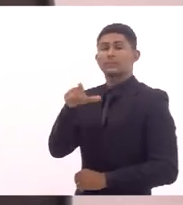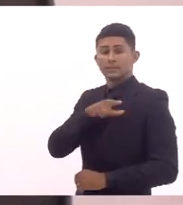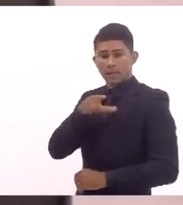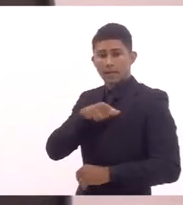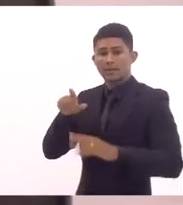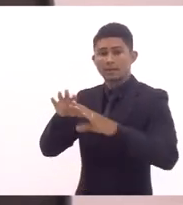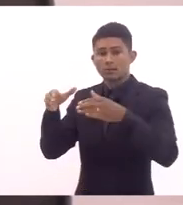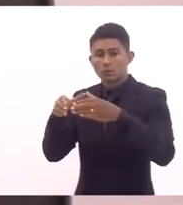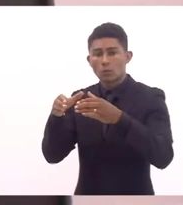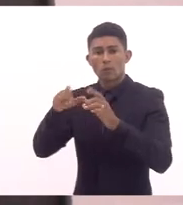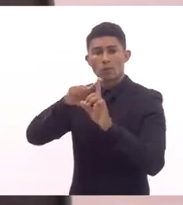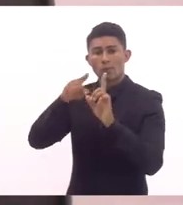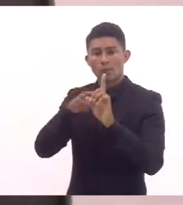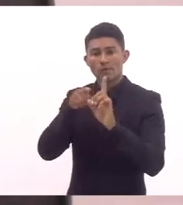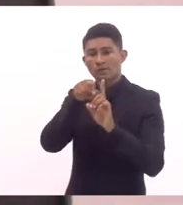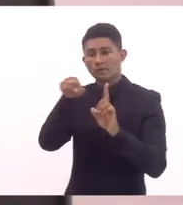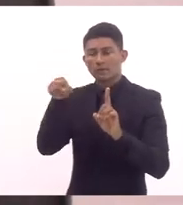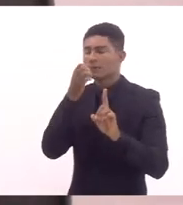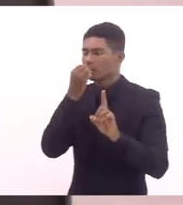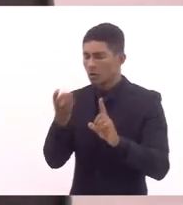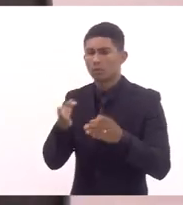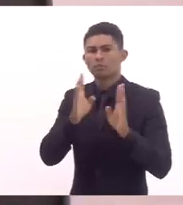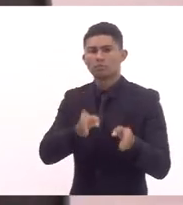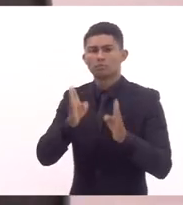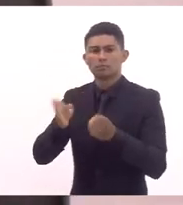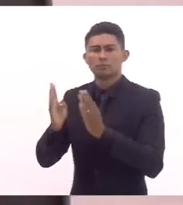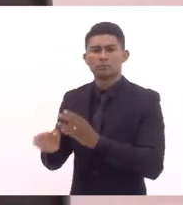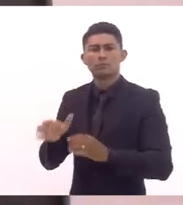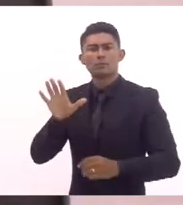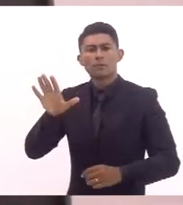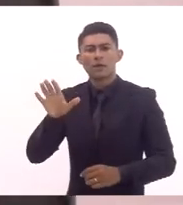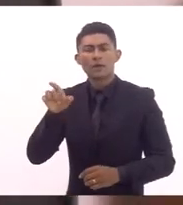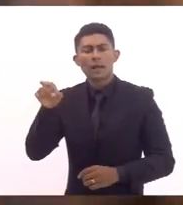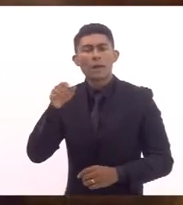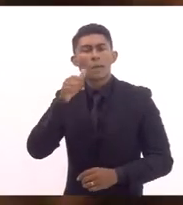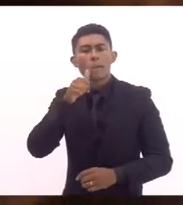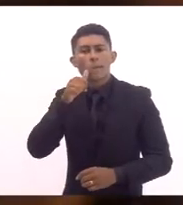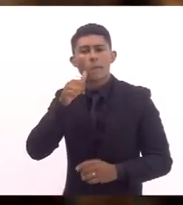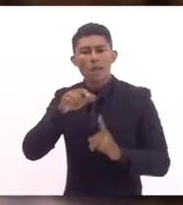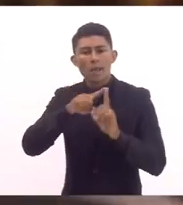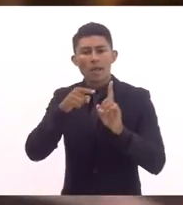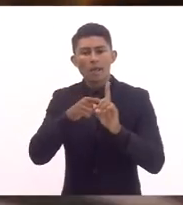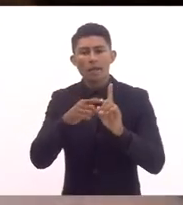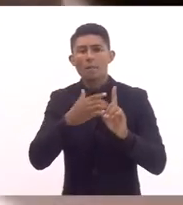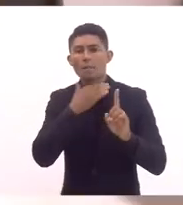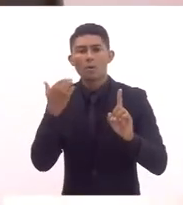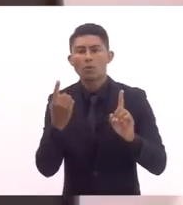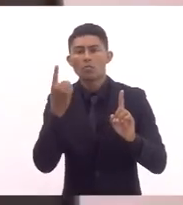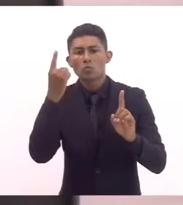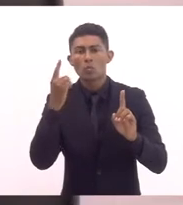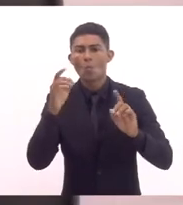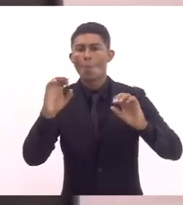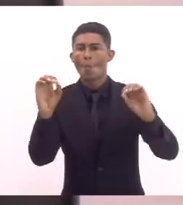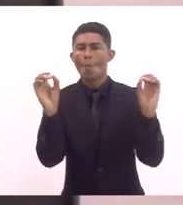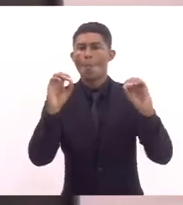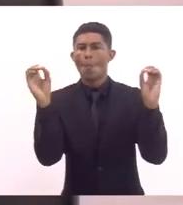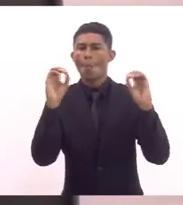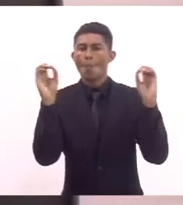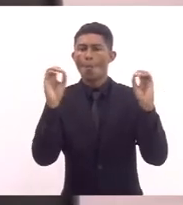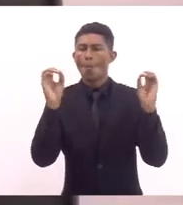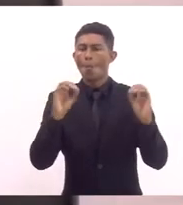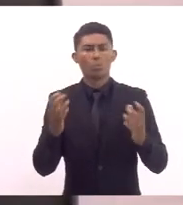gestantes muito boa e que não teve uma morte de uma gestante que passou pela glória e